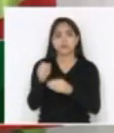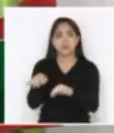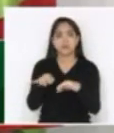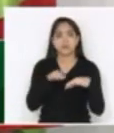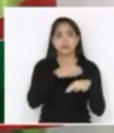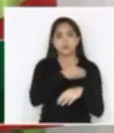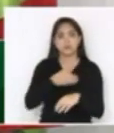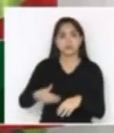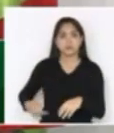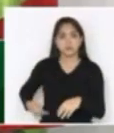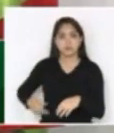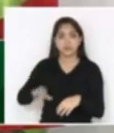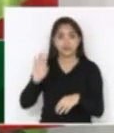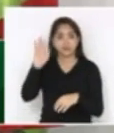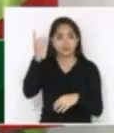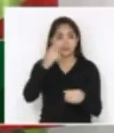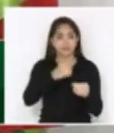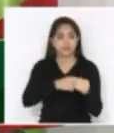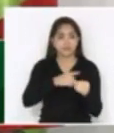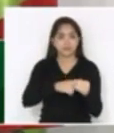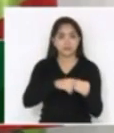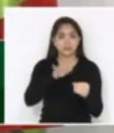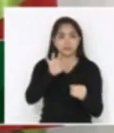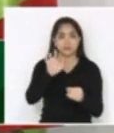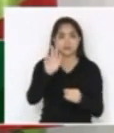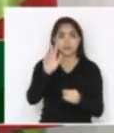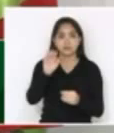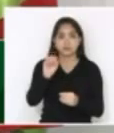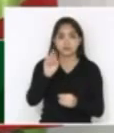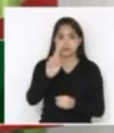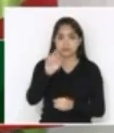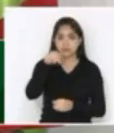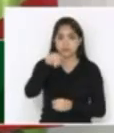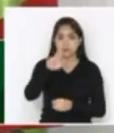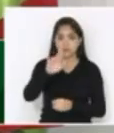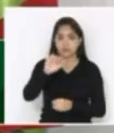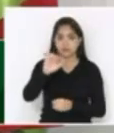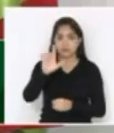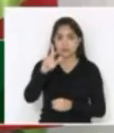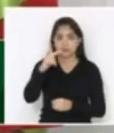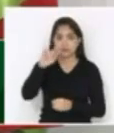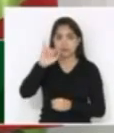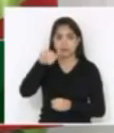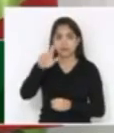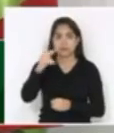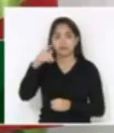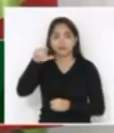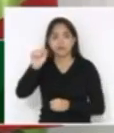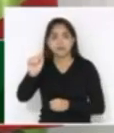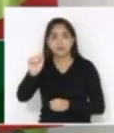de Forquilinha, meu caro deputado Rodrigo Minotto. Uma audiência